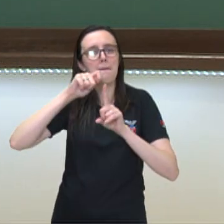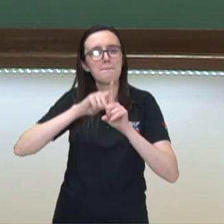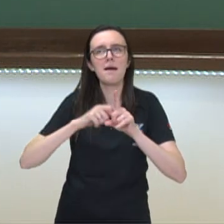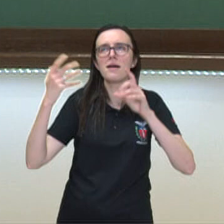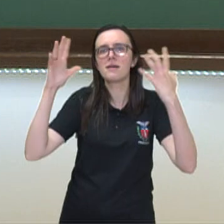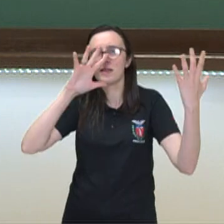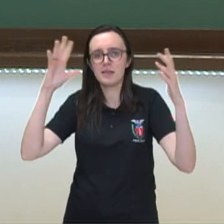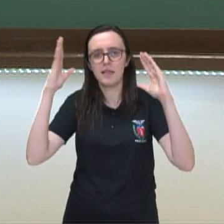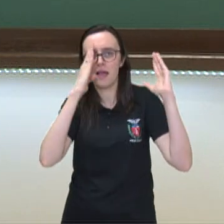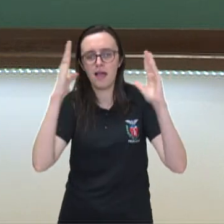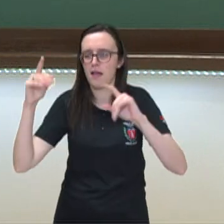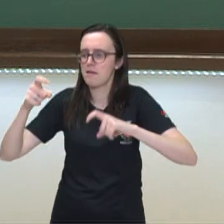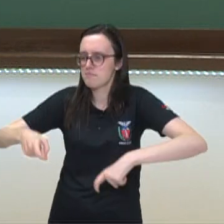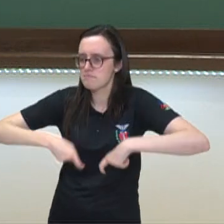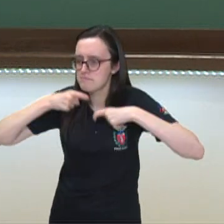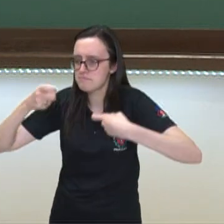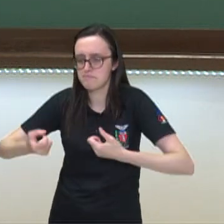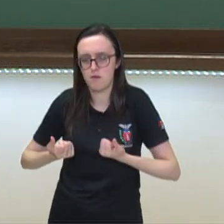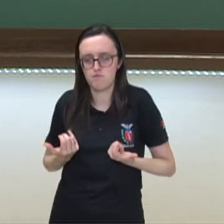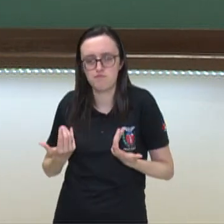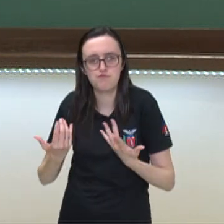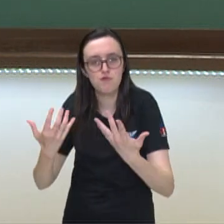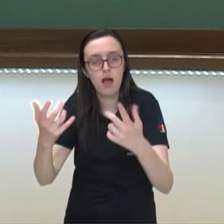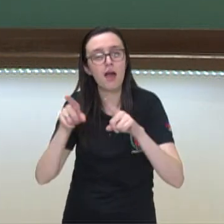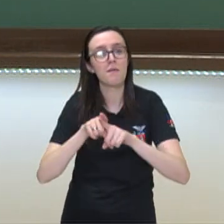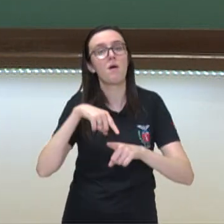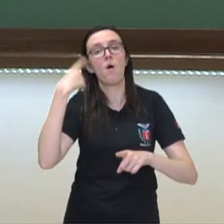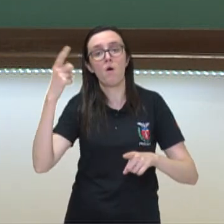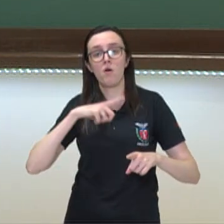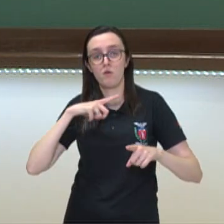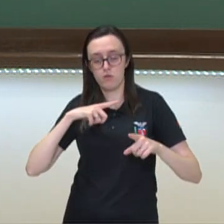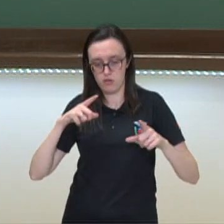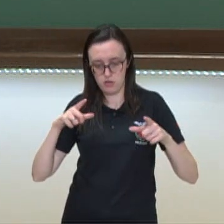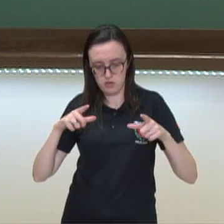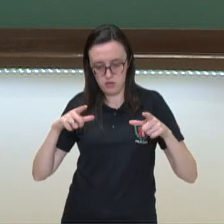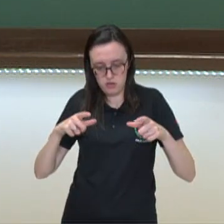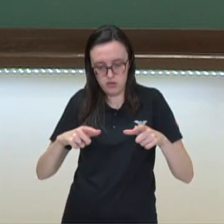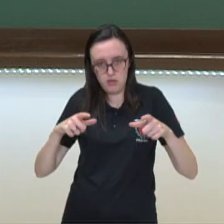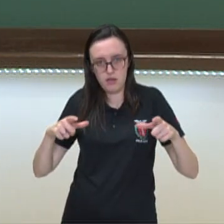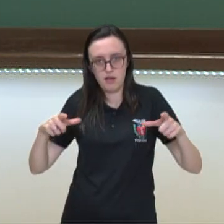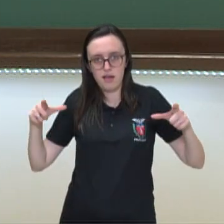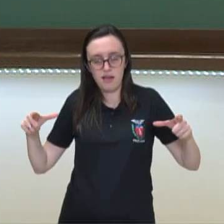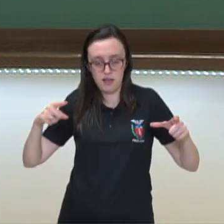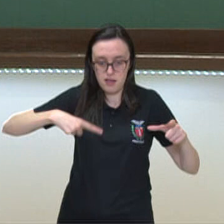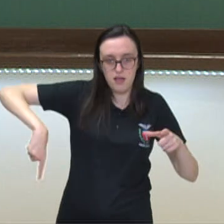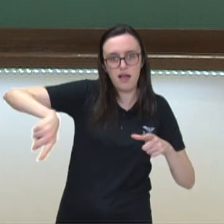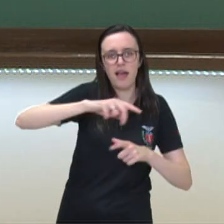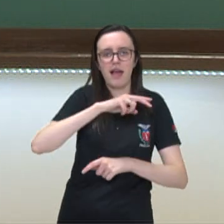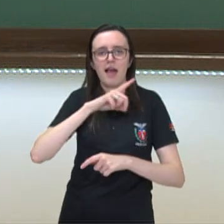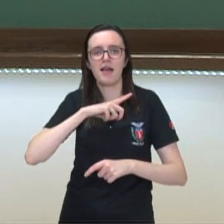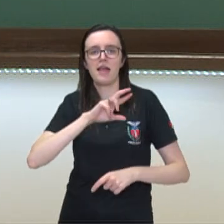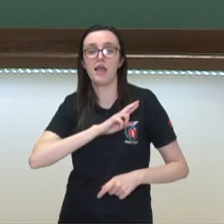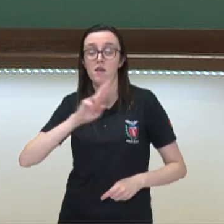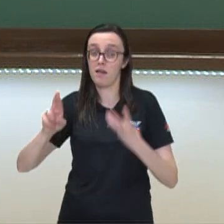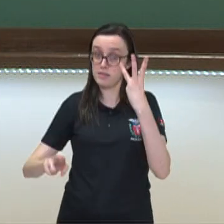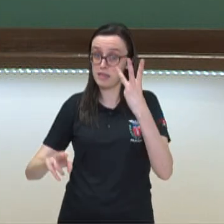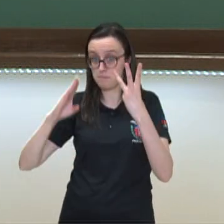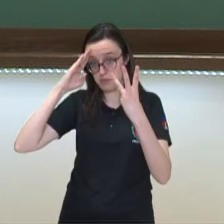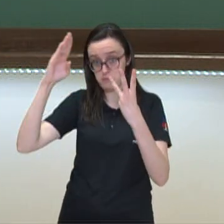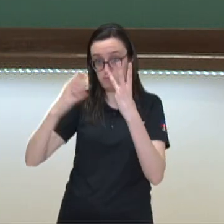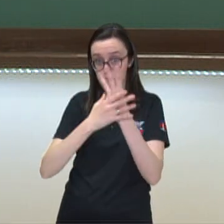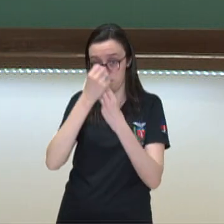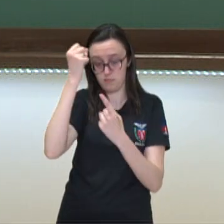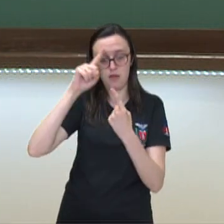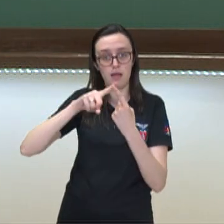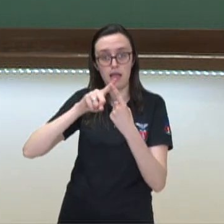do ano para o plantio, colheita. E o outro mais externo é o calendário religioso. Então são 3 calendários em um.